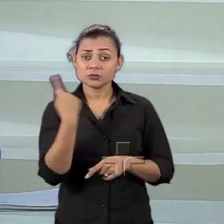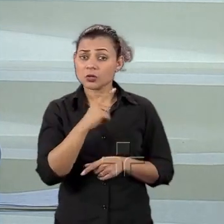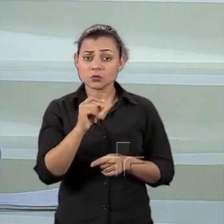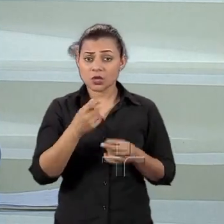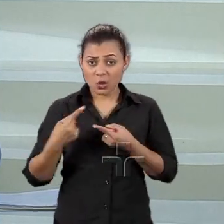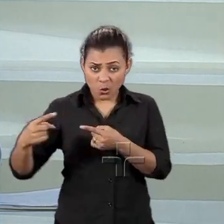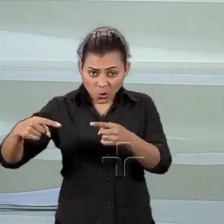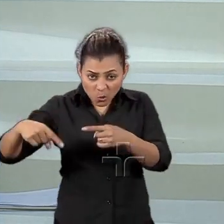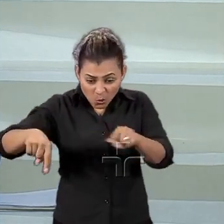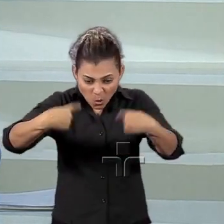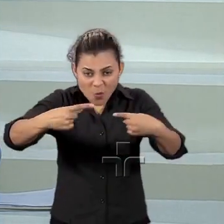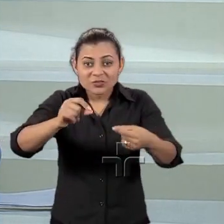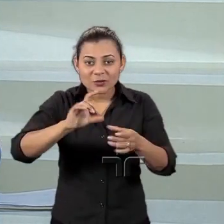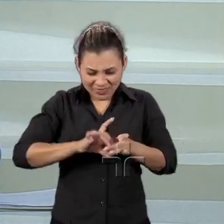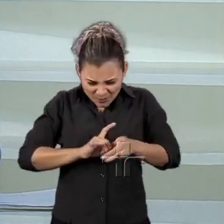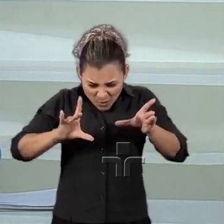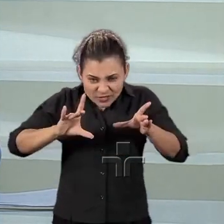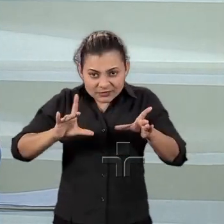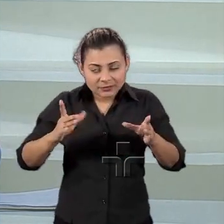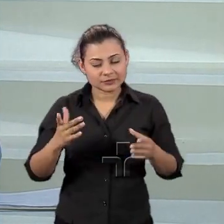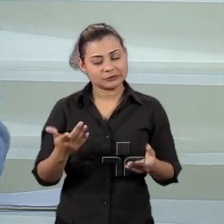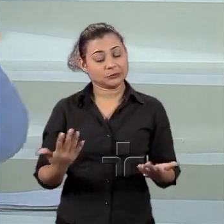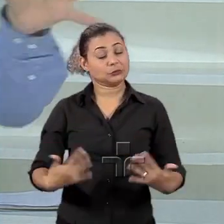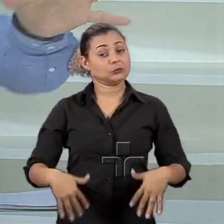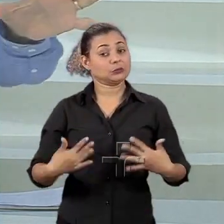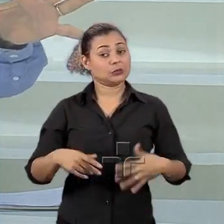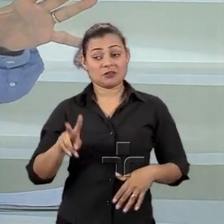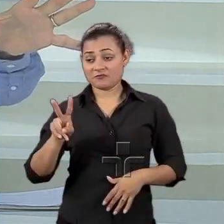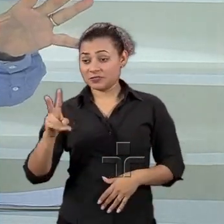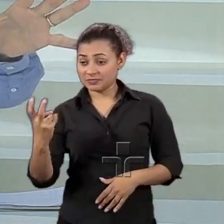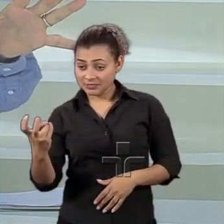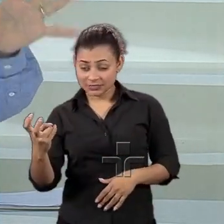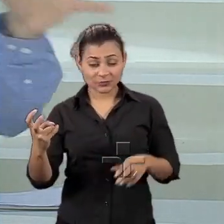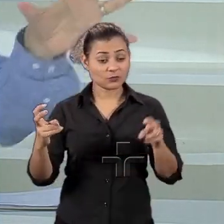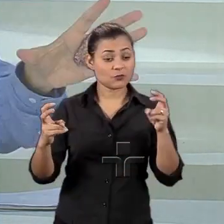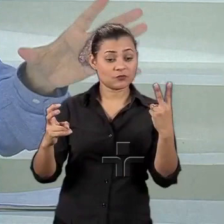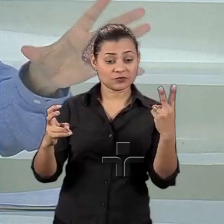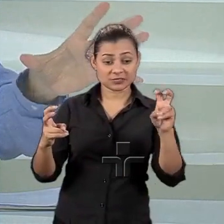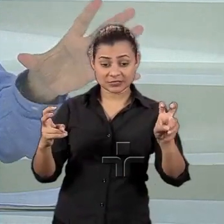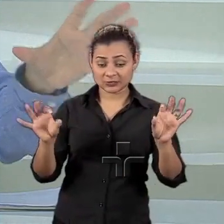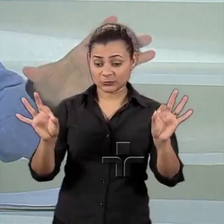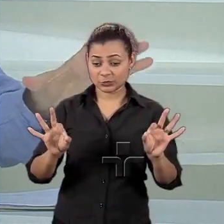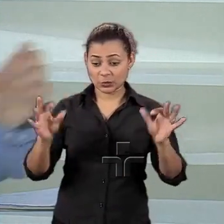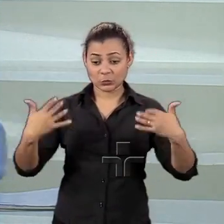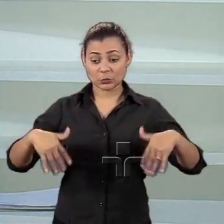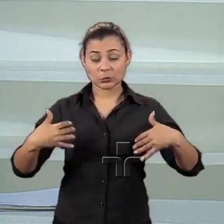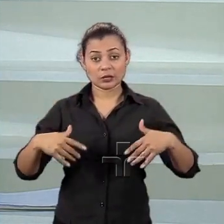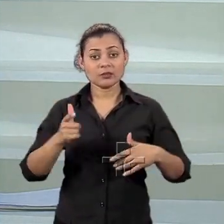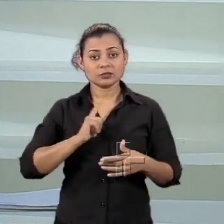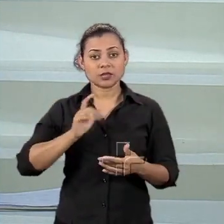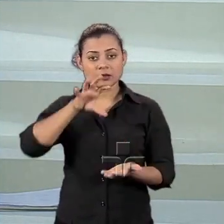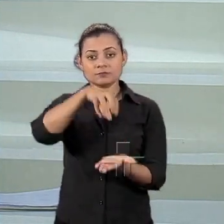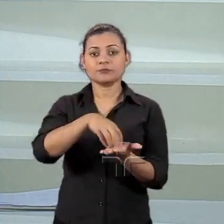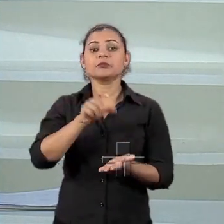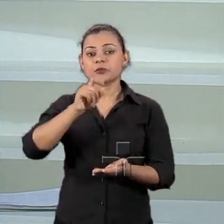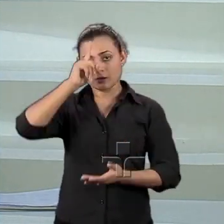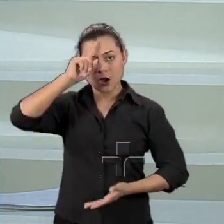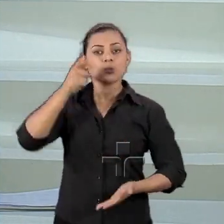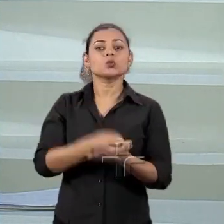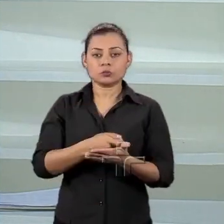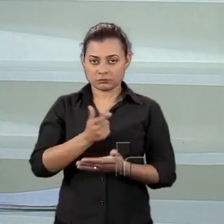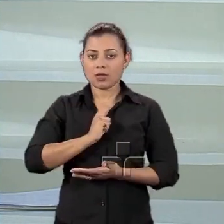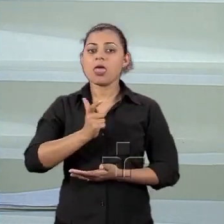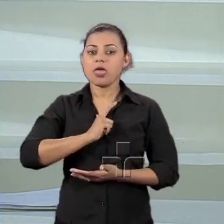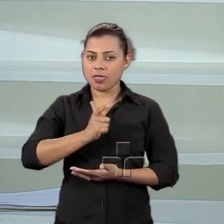com esse eleitorado, essas pessoas que estão dando esses 25 e 25 aqui. Mas tem um núcleo duro que realmente é autoritário,